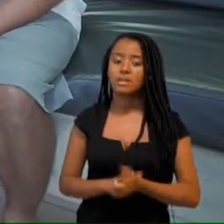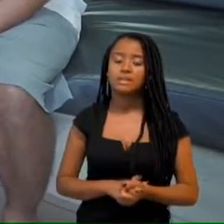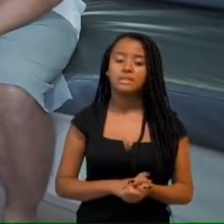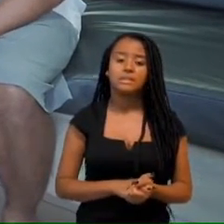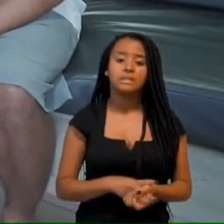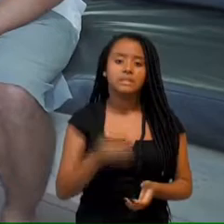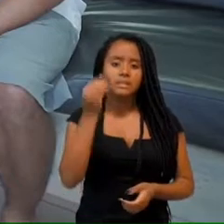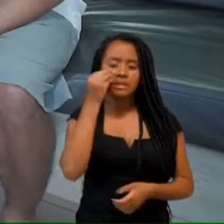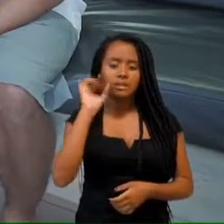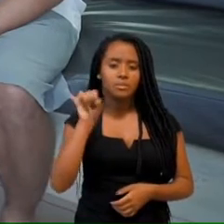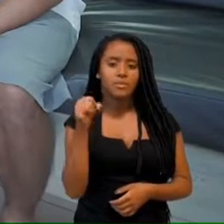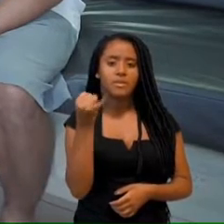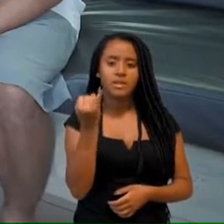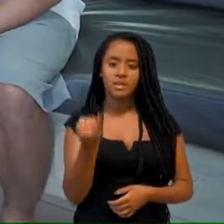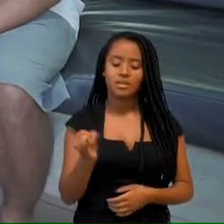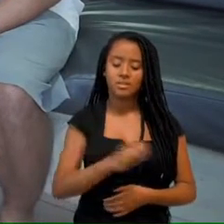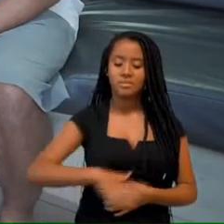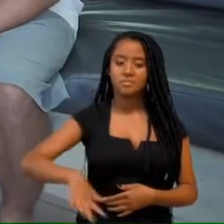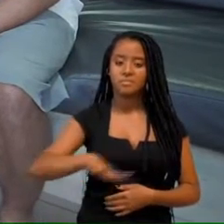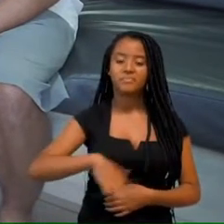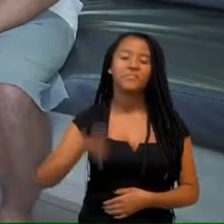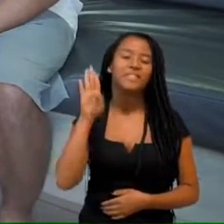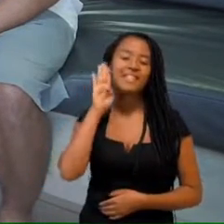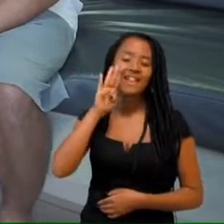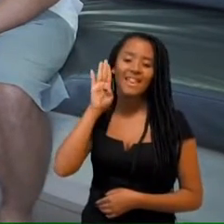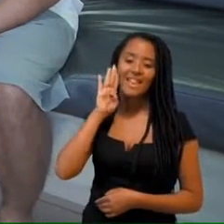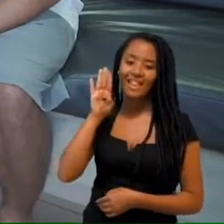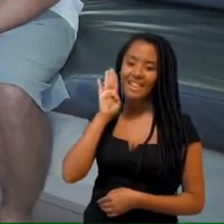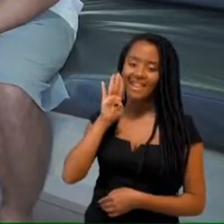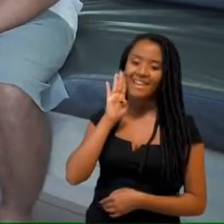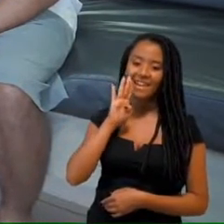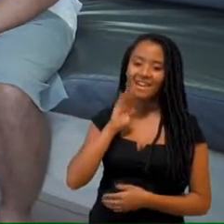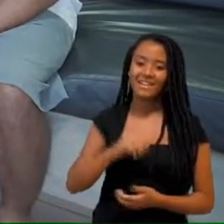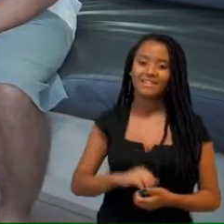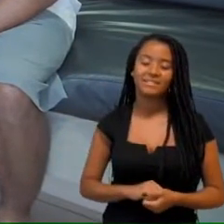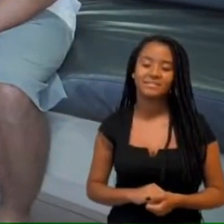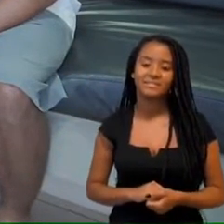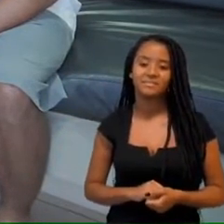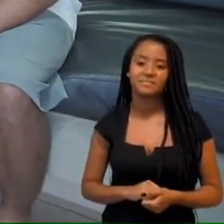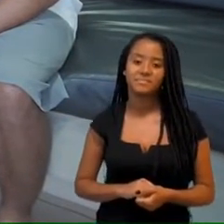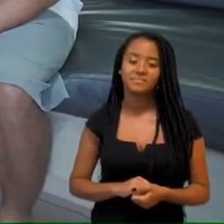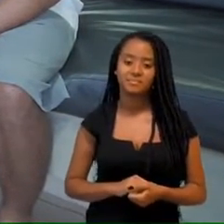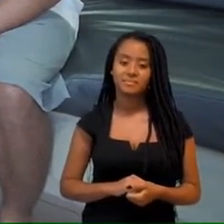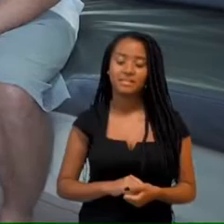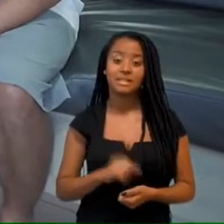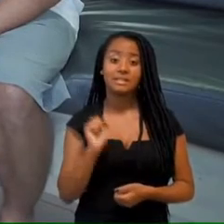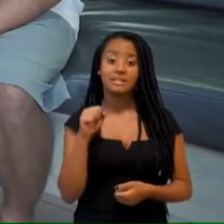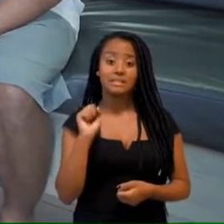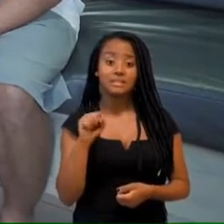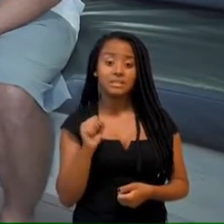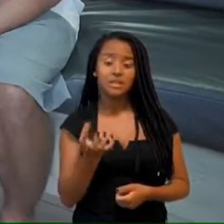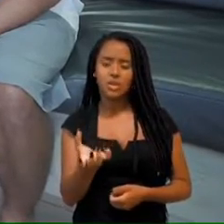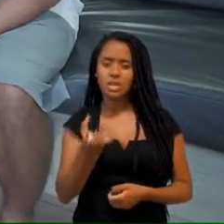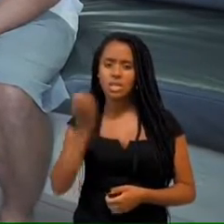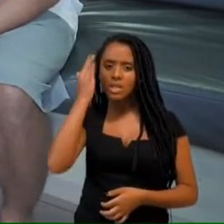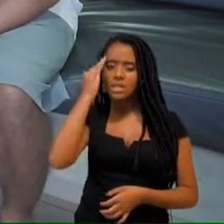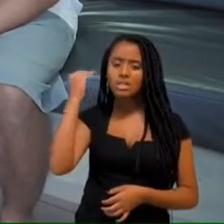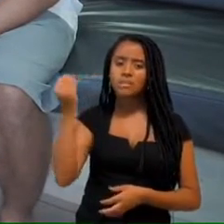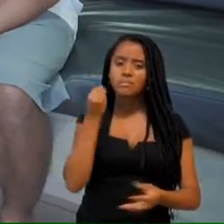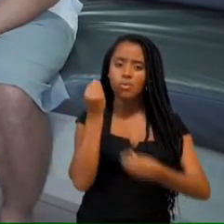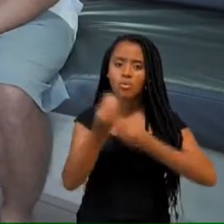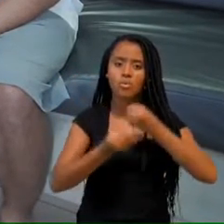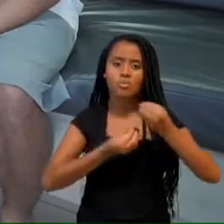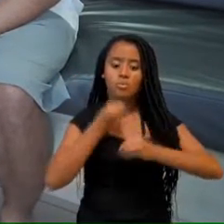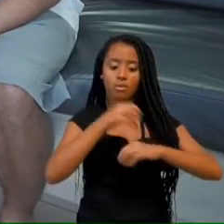e tenta Curtir um pouquinho aqui o espaço bacana esses dots aí né vctor Ah pois é é e eu queria saber de